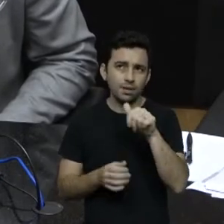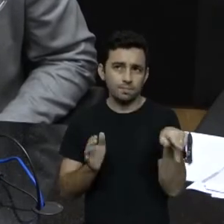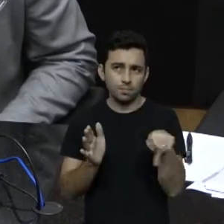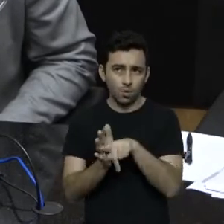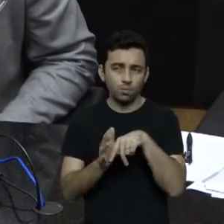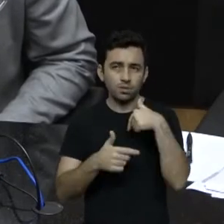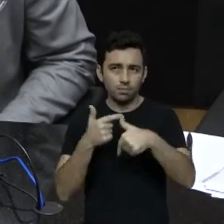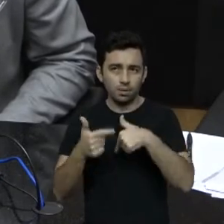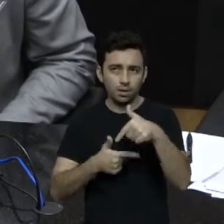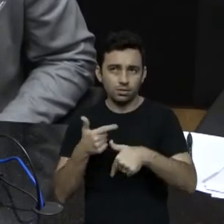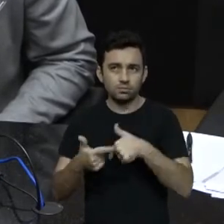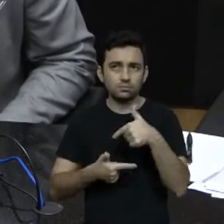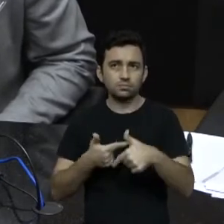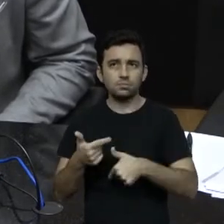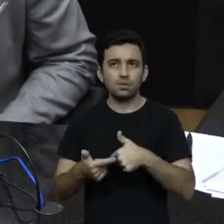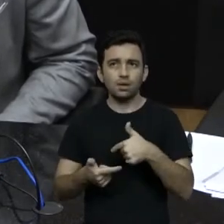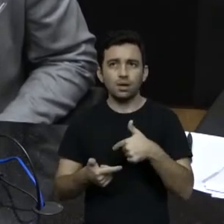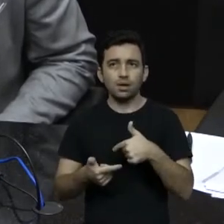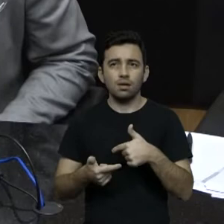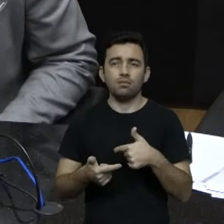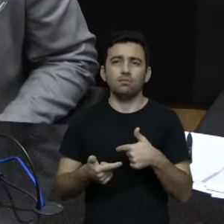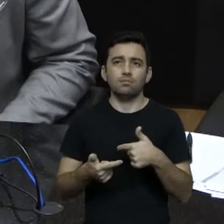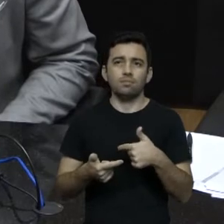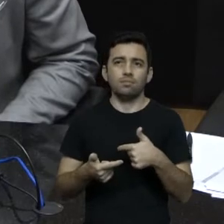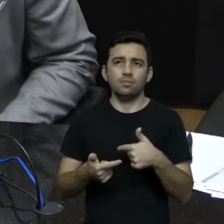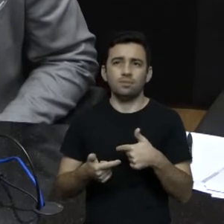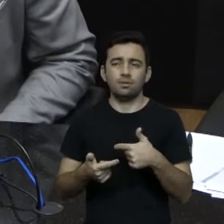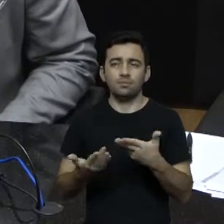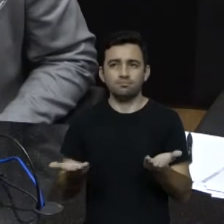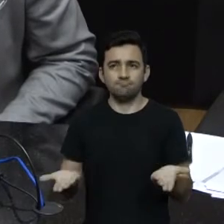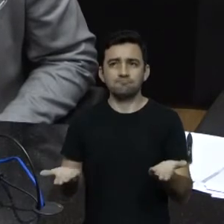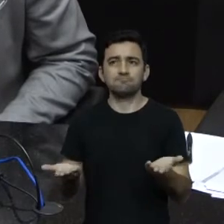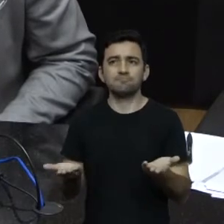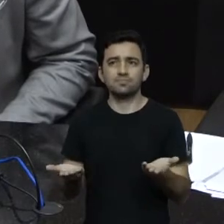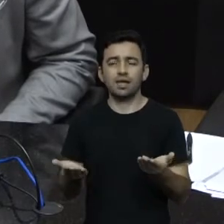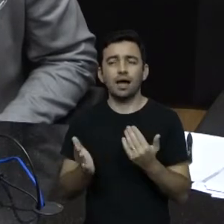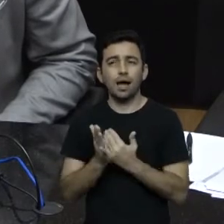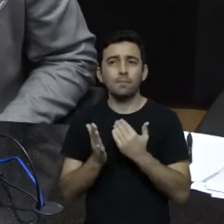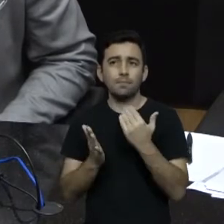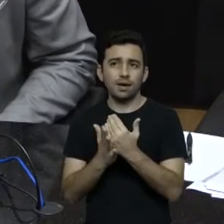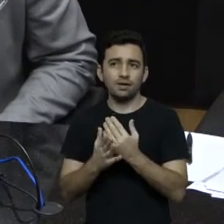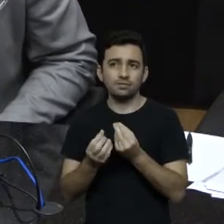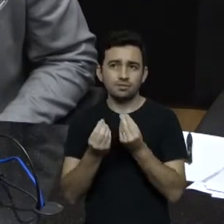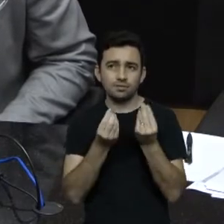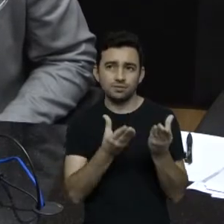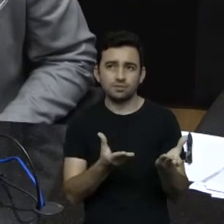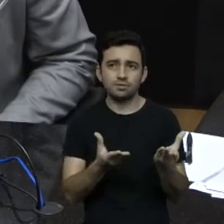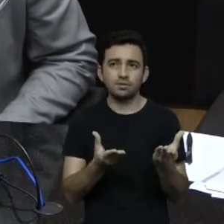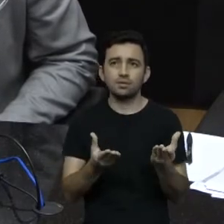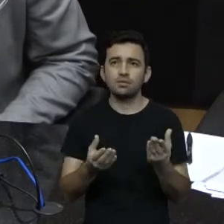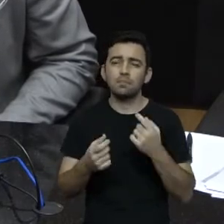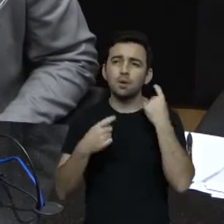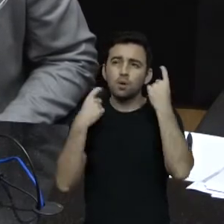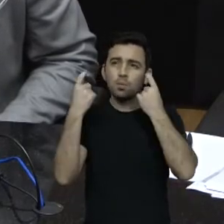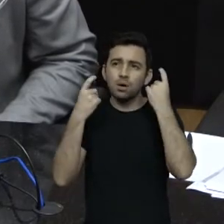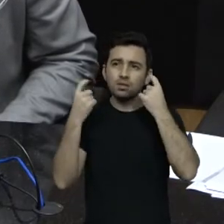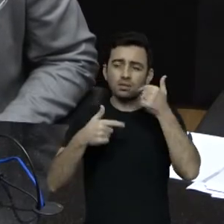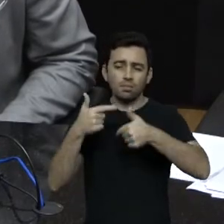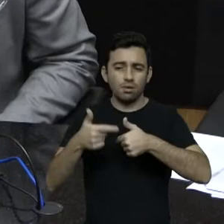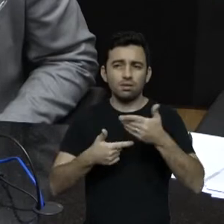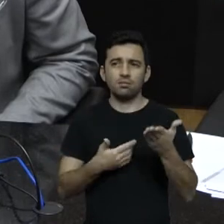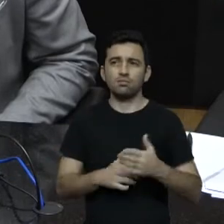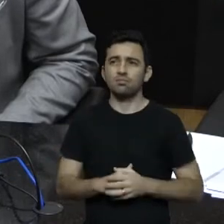delas acaba não só como finalista Mas também como um dos itens a mais que são oferecidos o que ele trabalho tão preocupadas com trabalho dela